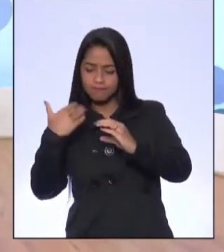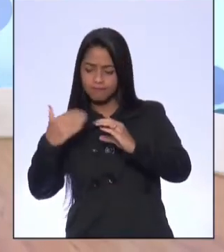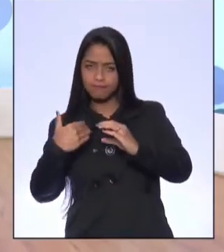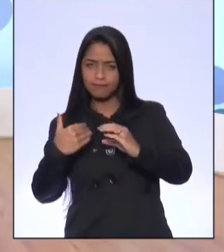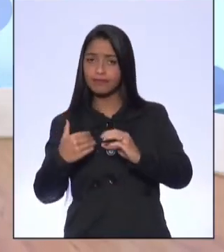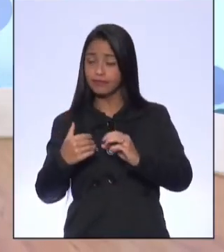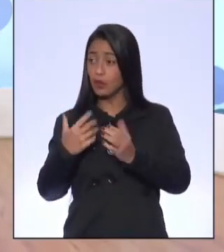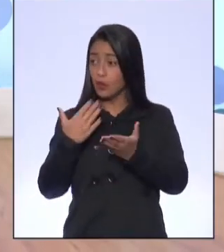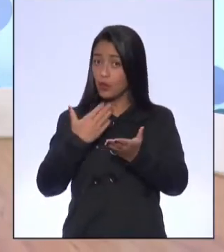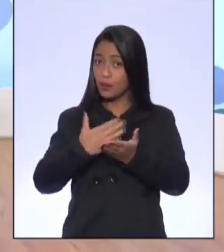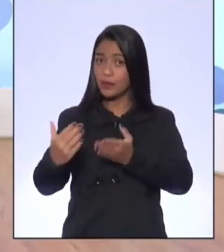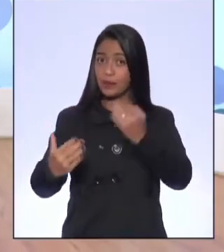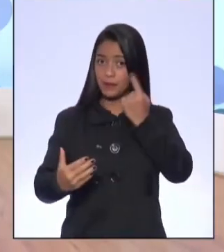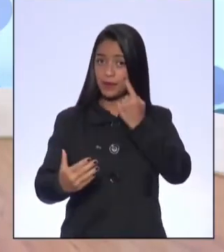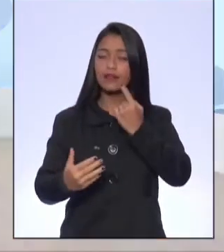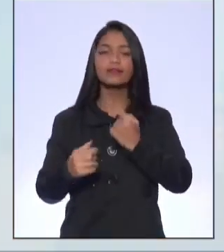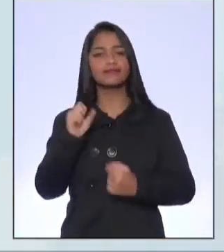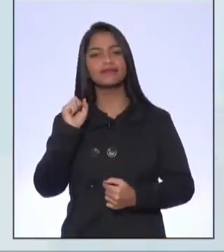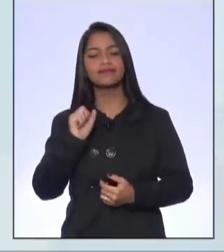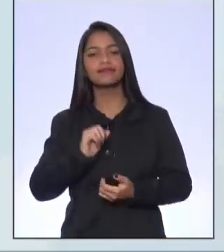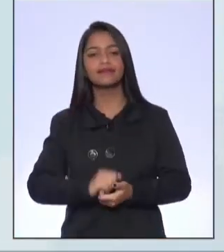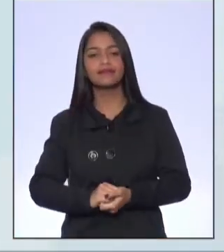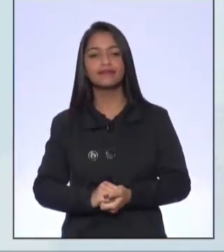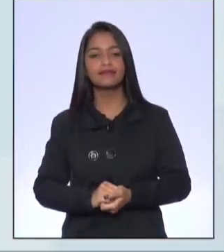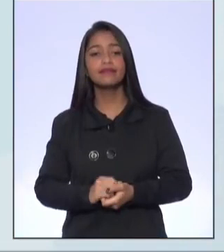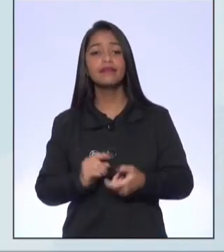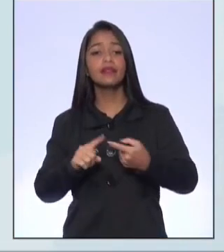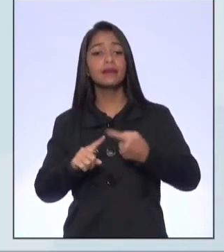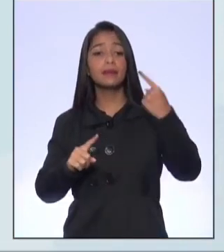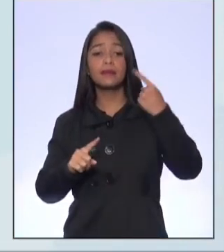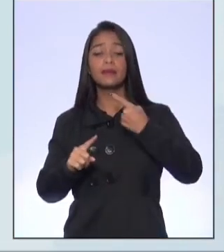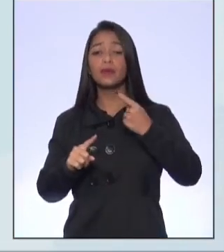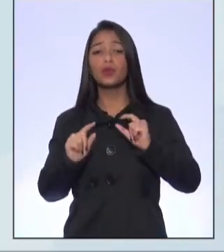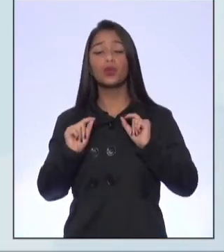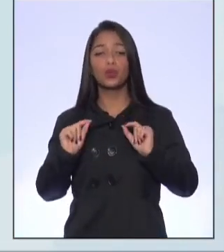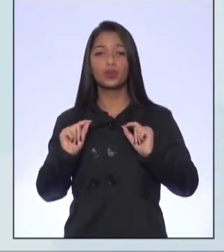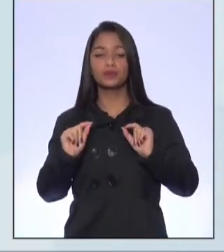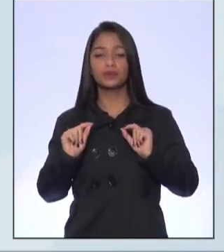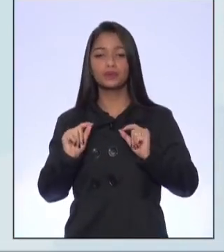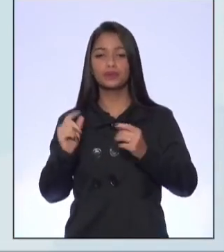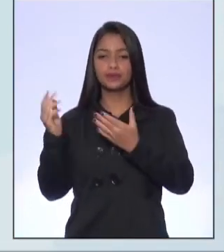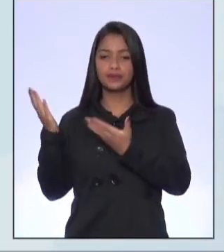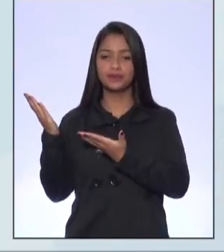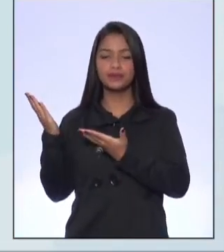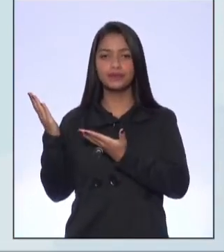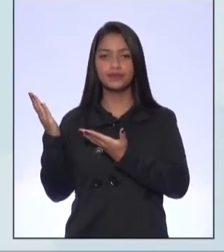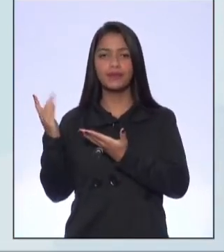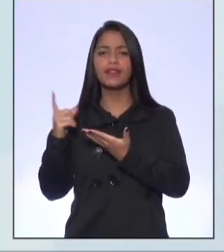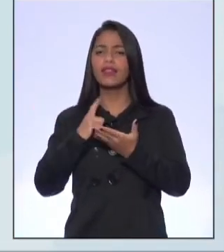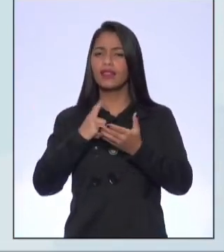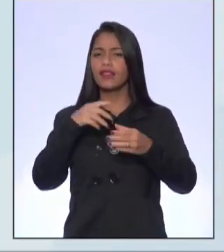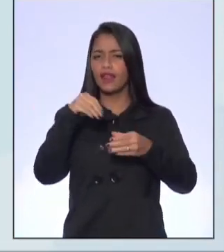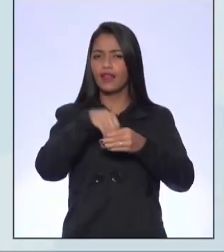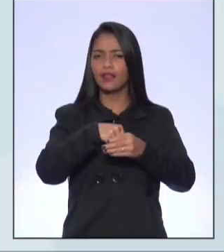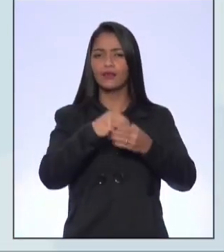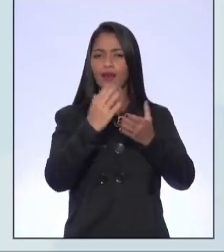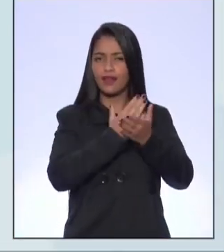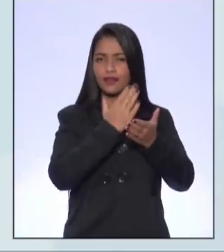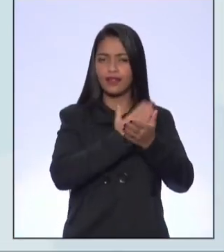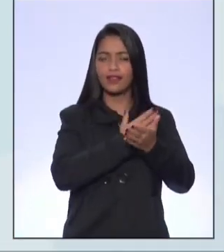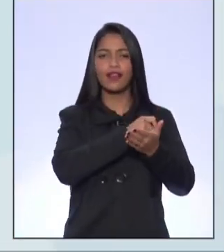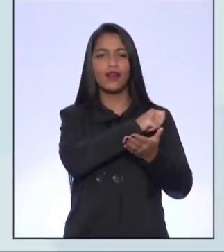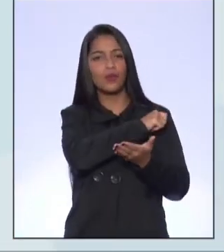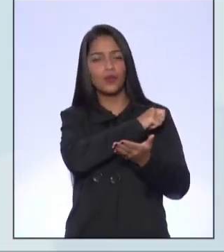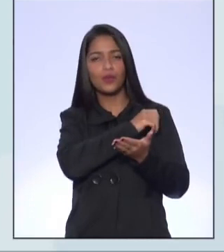primeira? Vamos? Beleza. Nessa primeira atividade aí, que está na versão estendida do caderno do aluno, que está na